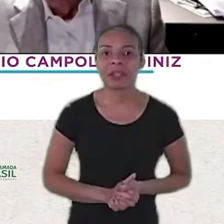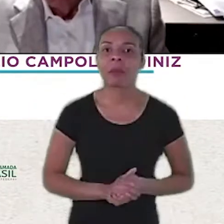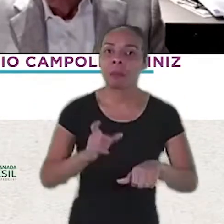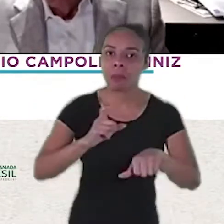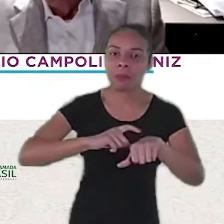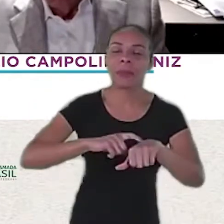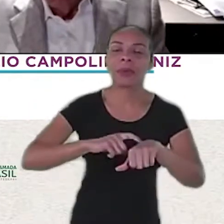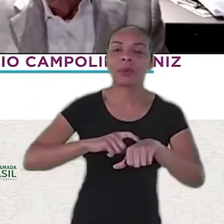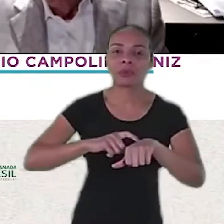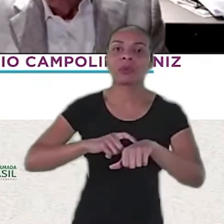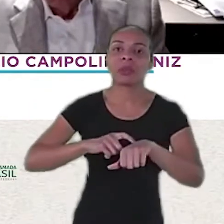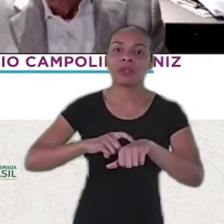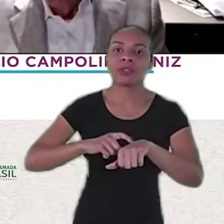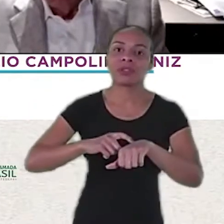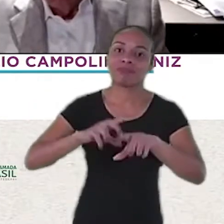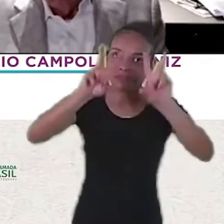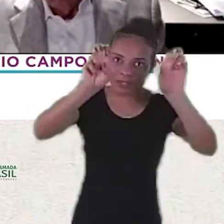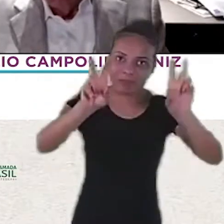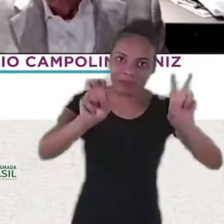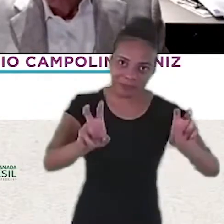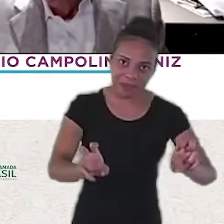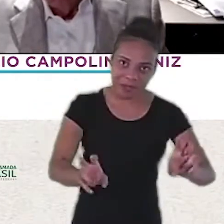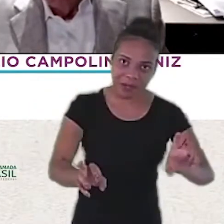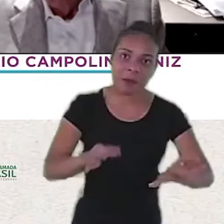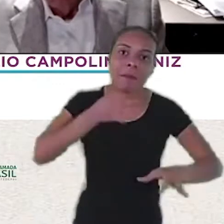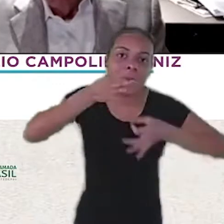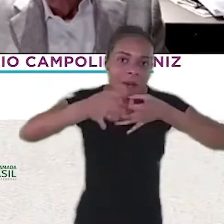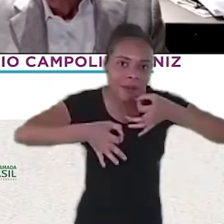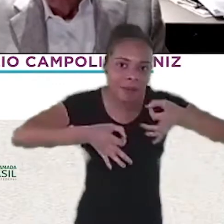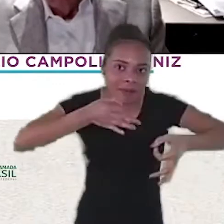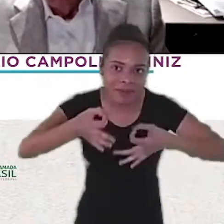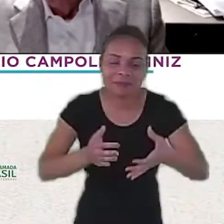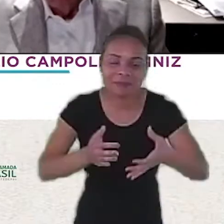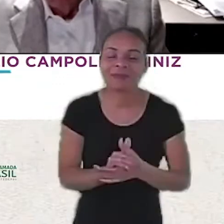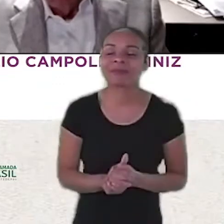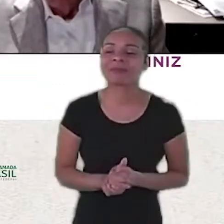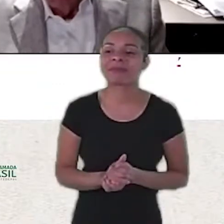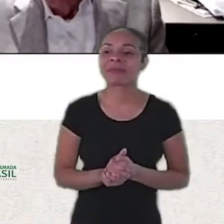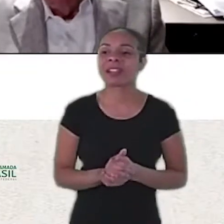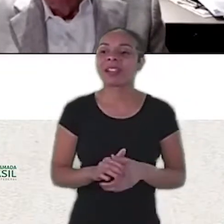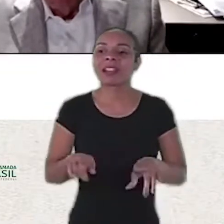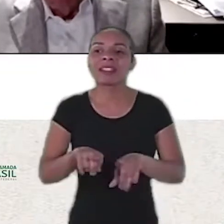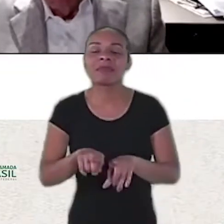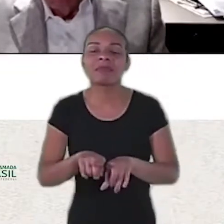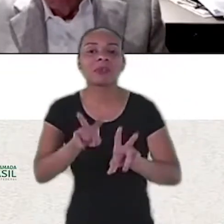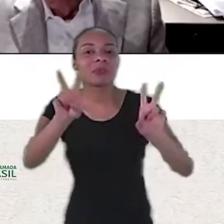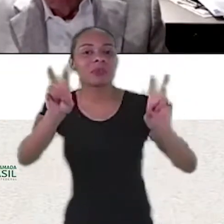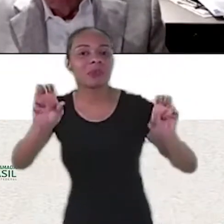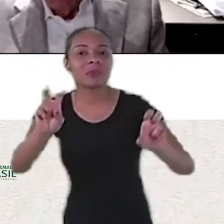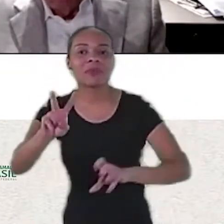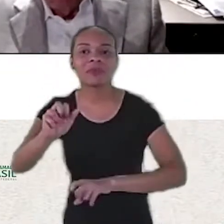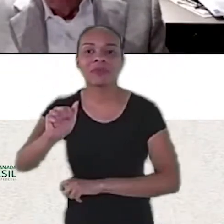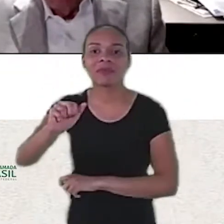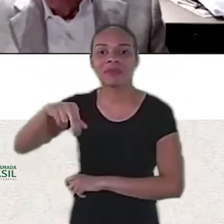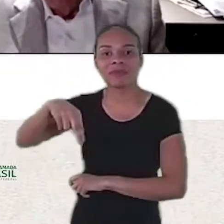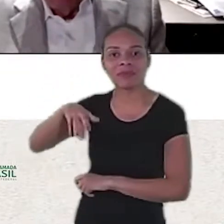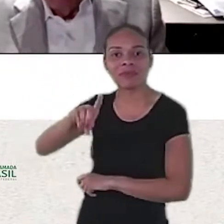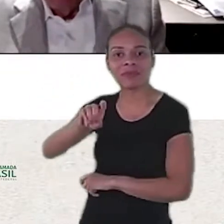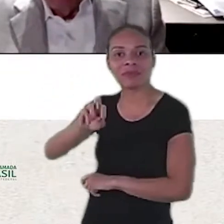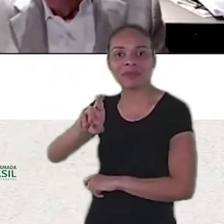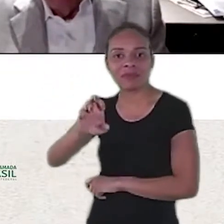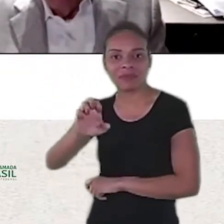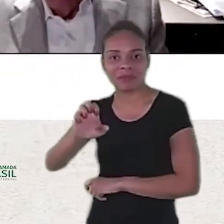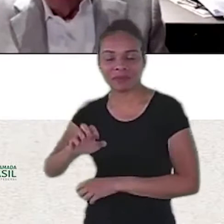assuntos. Segundo, que depois que o Campolino falou, me lembrei do Wander Piroli, principalmente o seu finalzinho aí, né, a respeito do